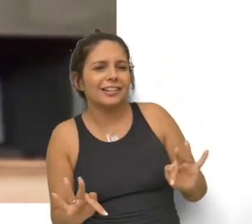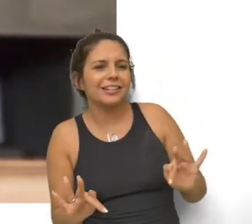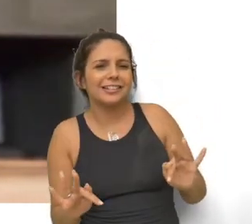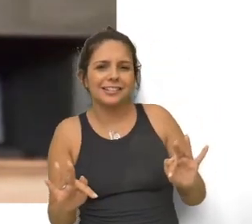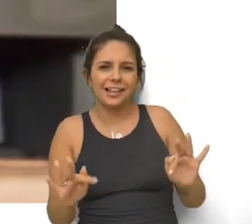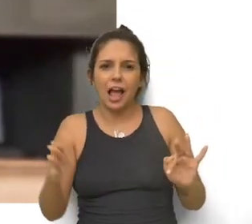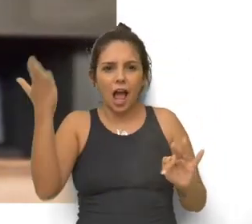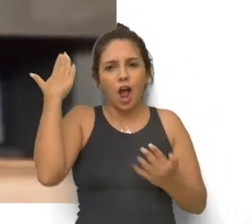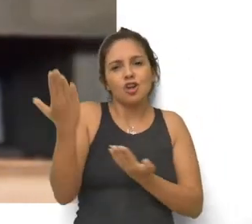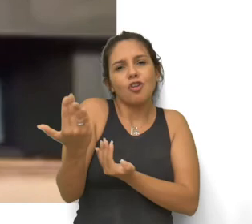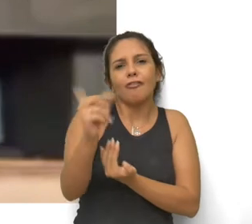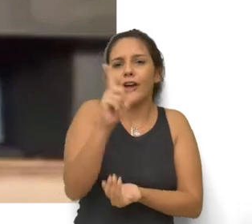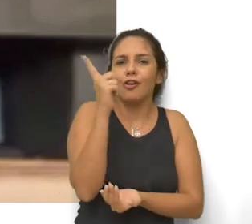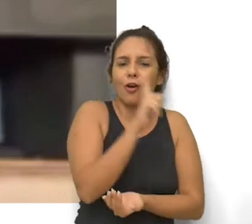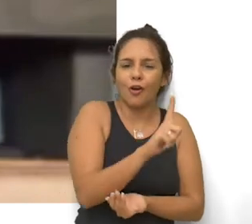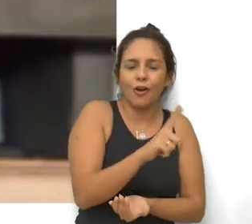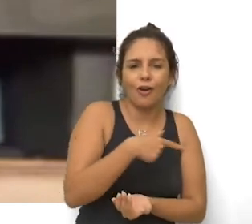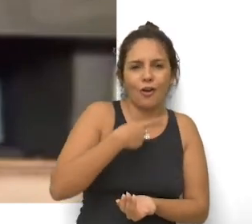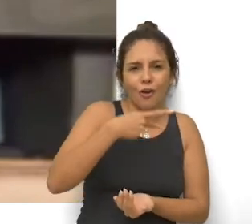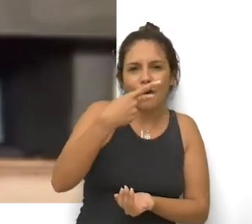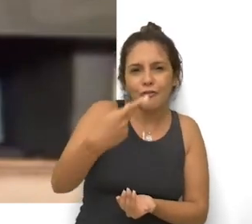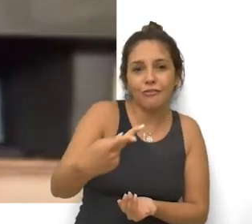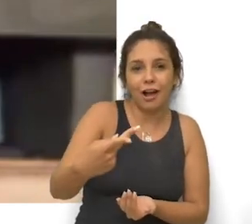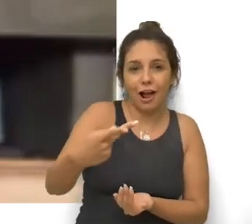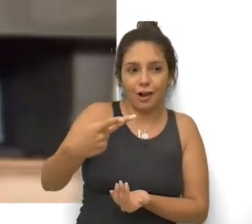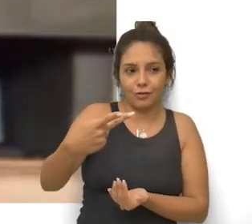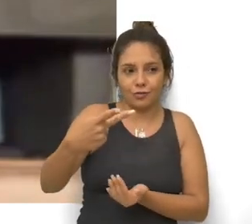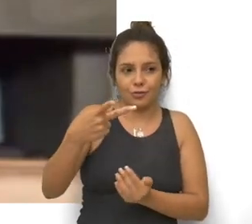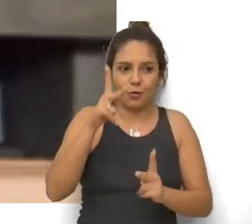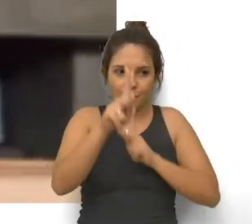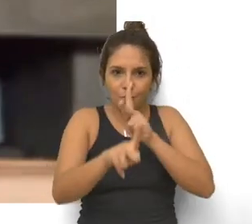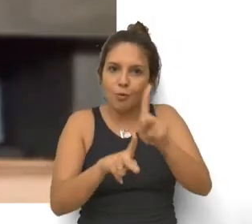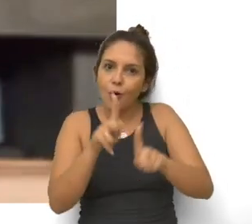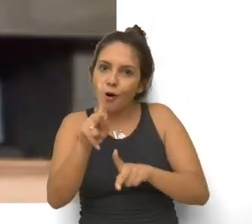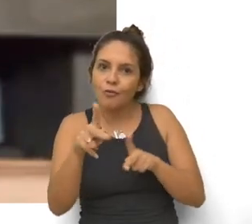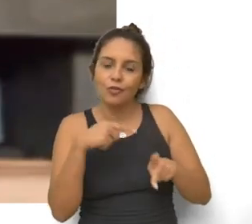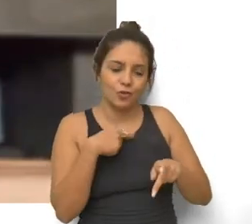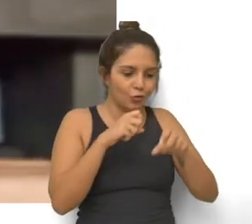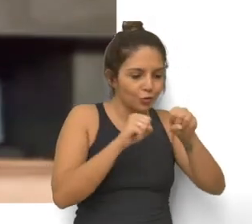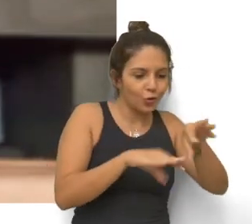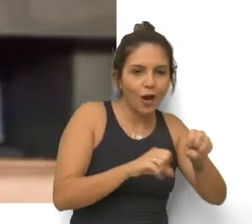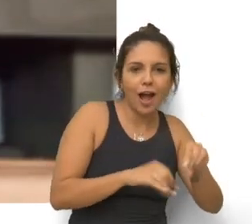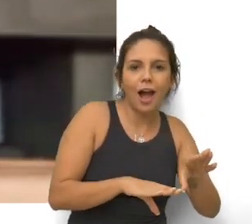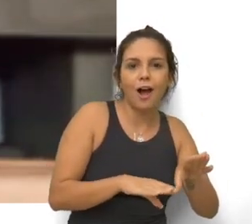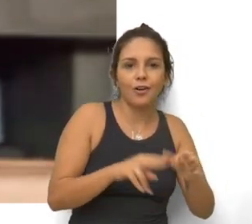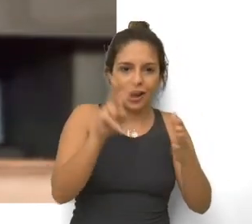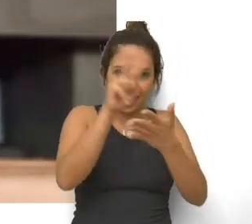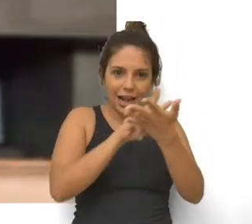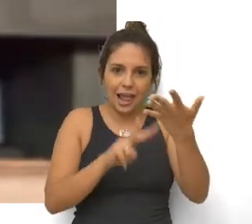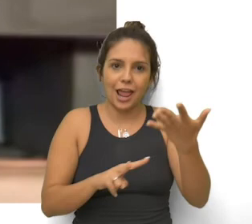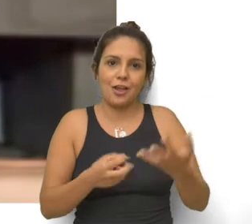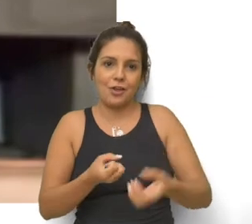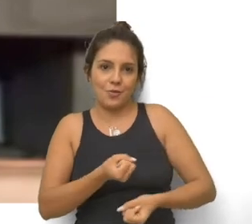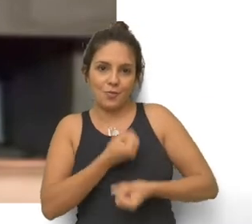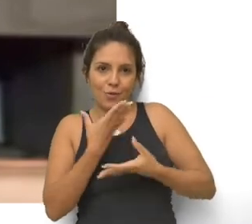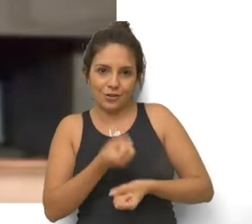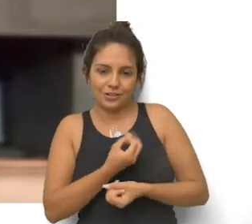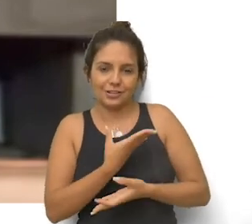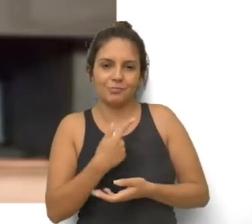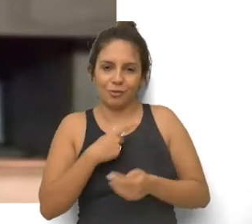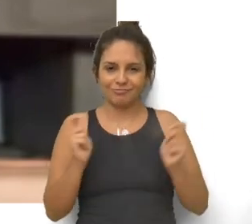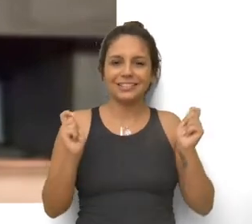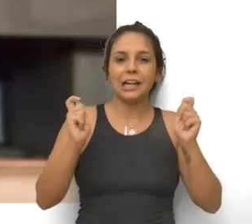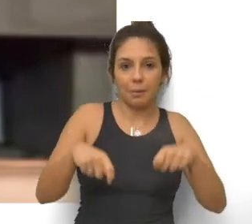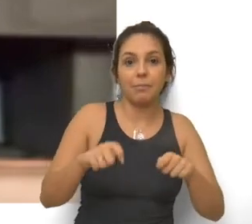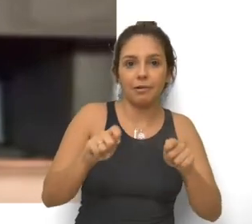na juventude. Eu falo em público, eu dou aulas, eu faço leitura dos meus poemas. Eu não gosto, mas eu sou capaz